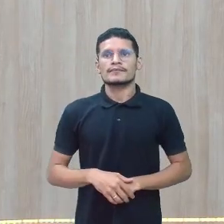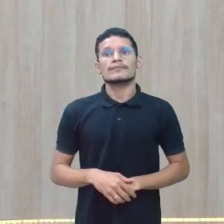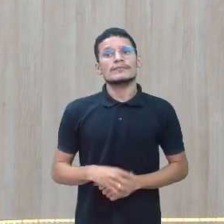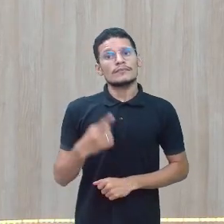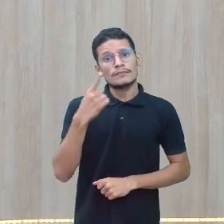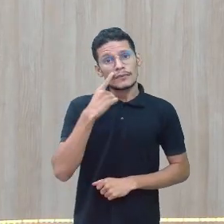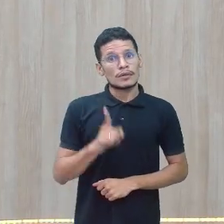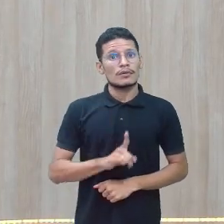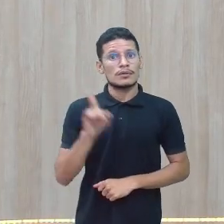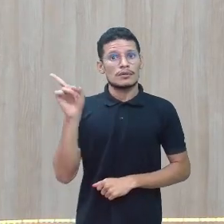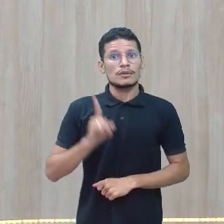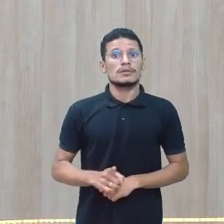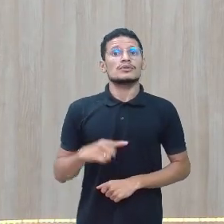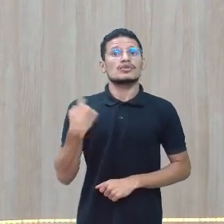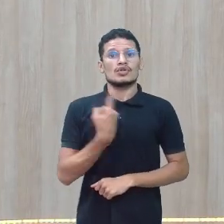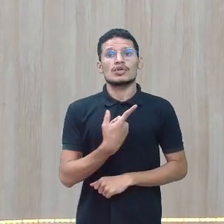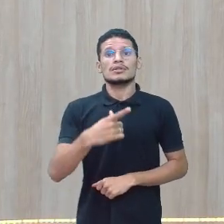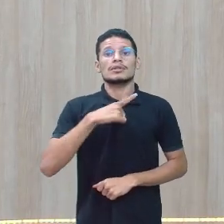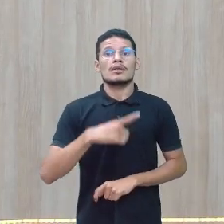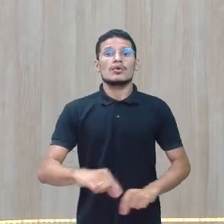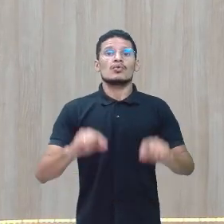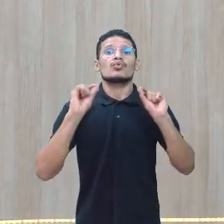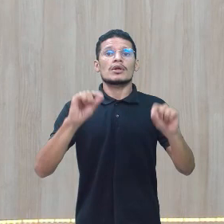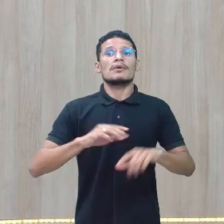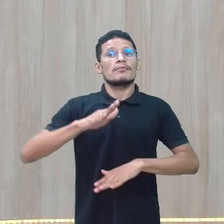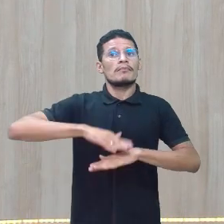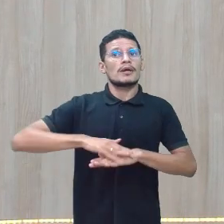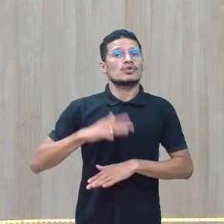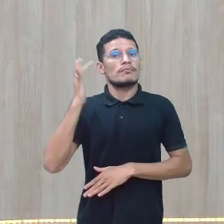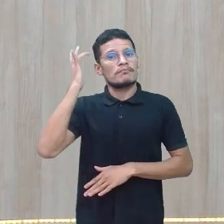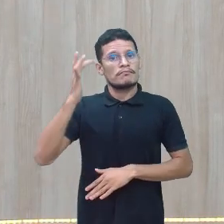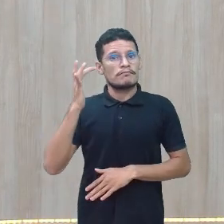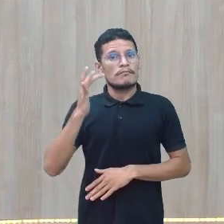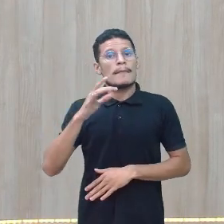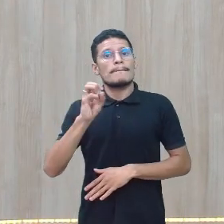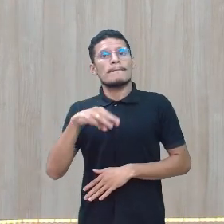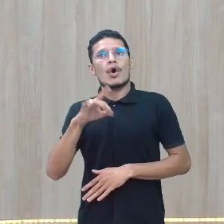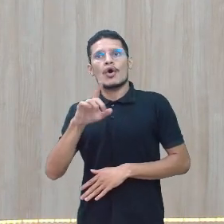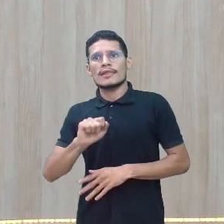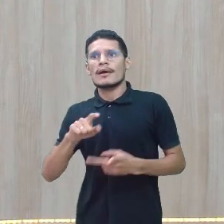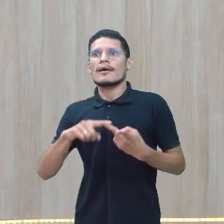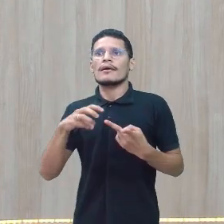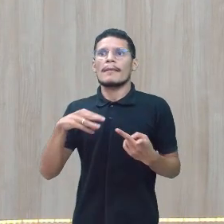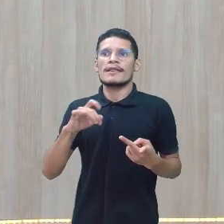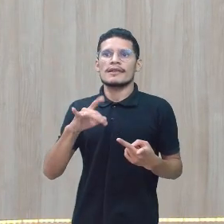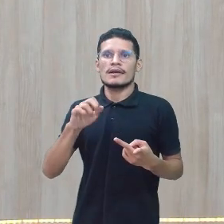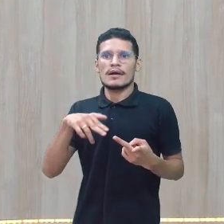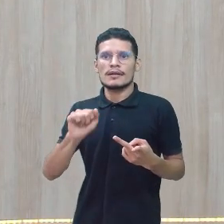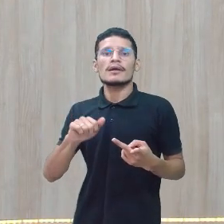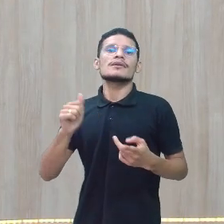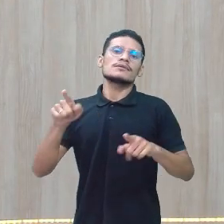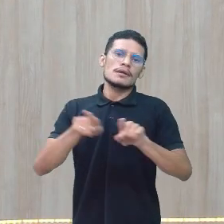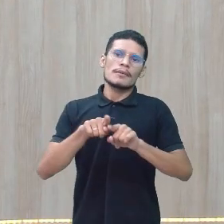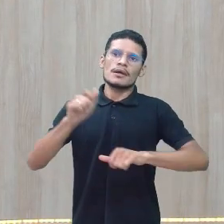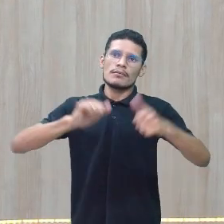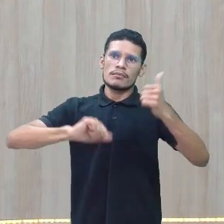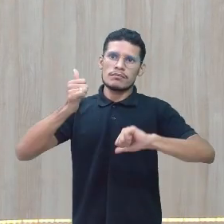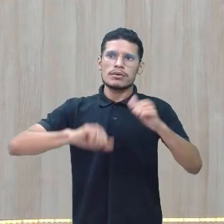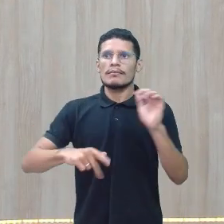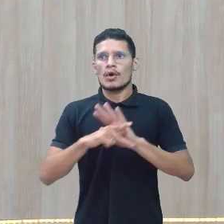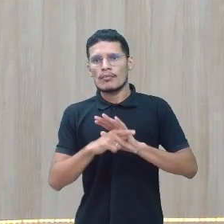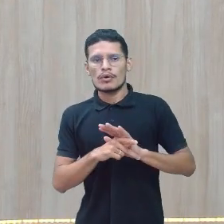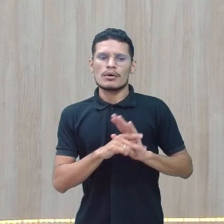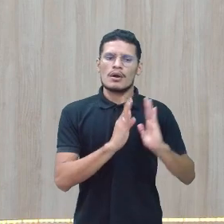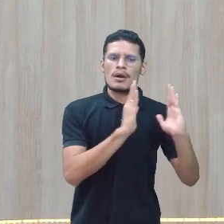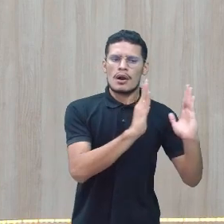E aqui a gente vai ter uma outra situação, a moda e a mediana também vão analisar, né, essa mesma situação de os dados em